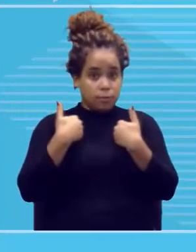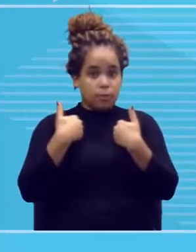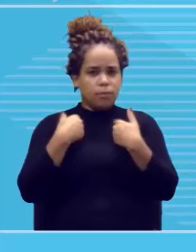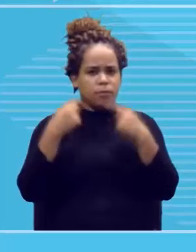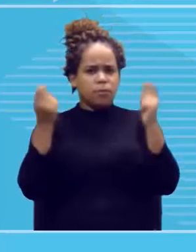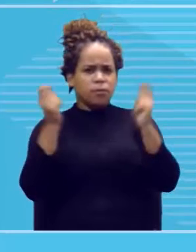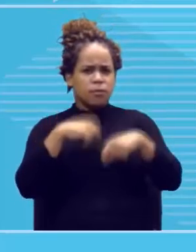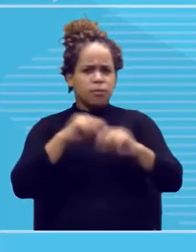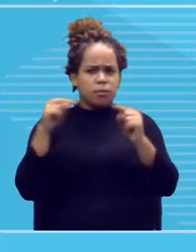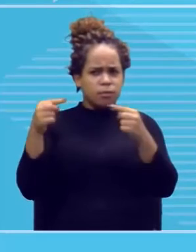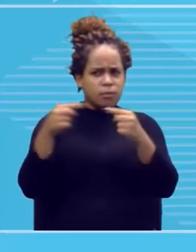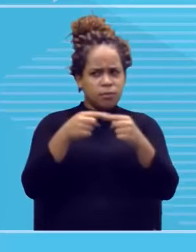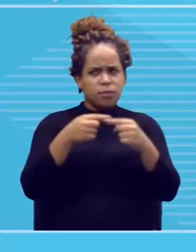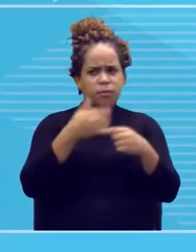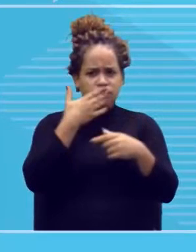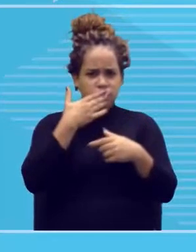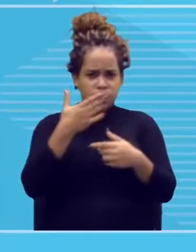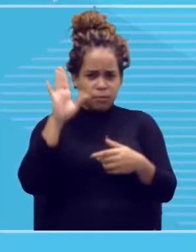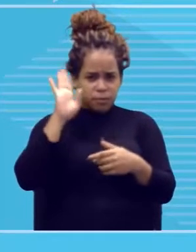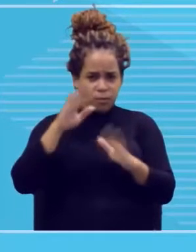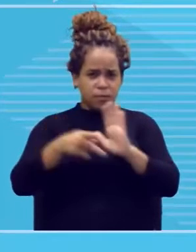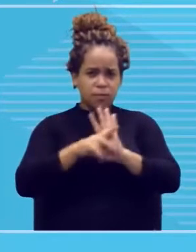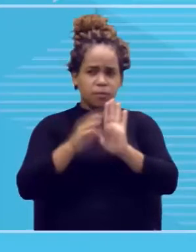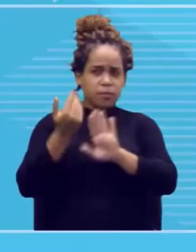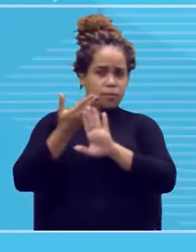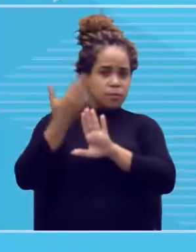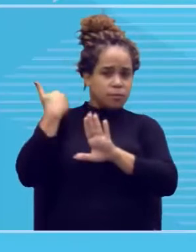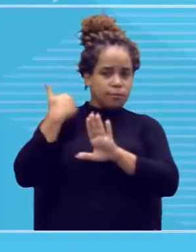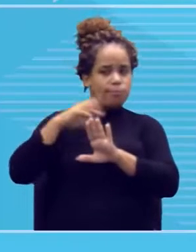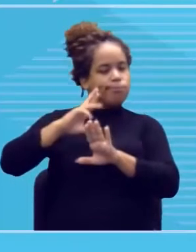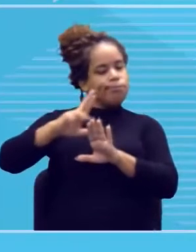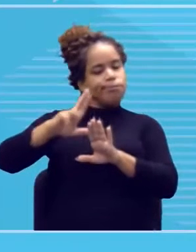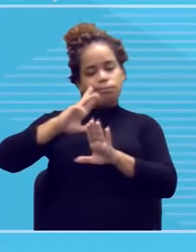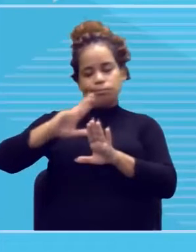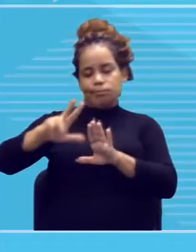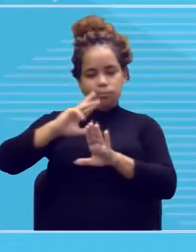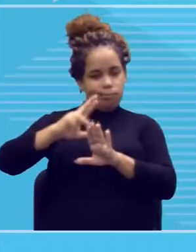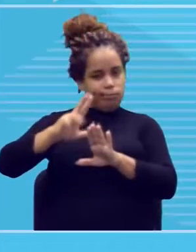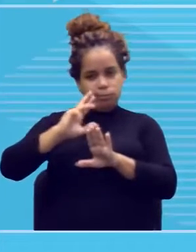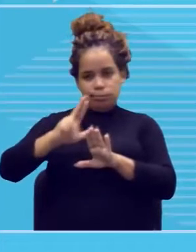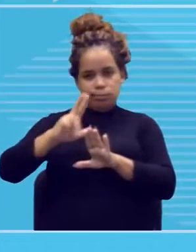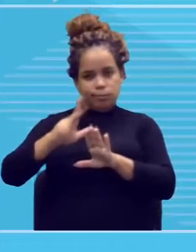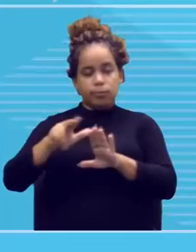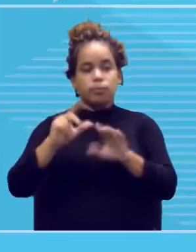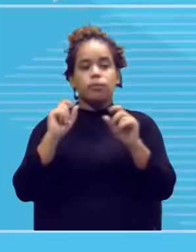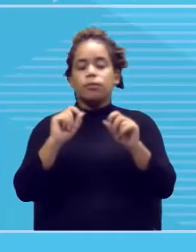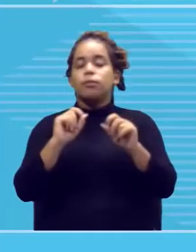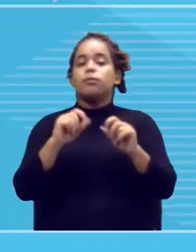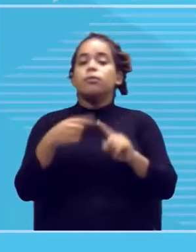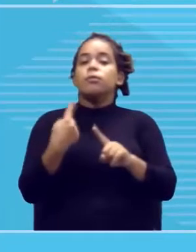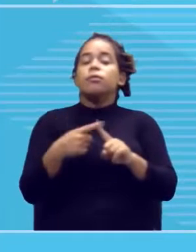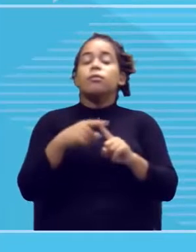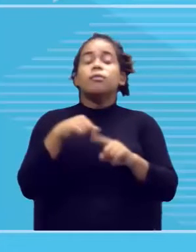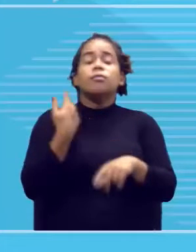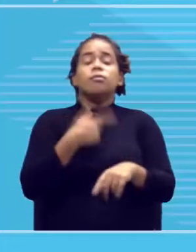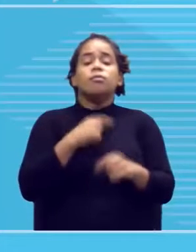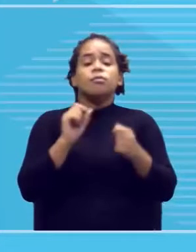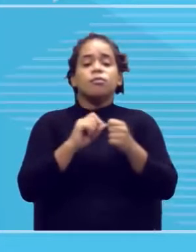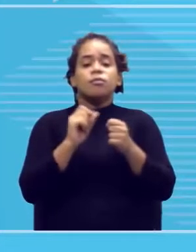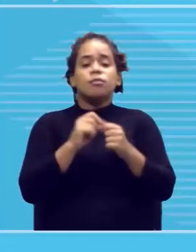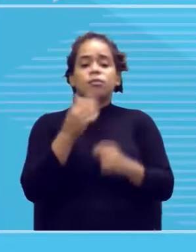dá para você cumprir promessa no passado galera não né A gente só faz promessa para o futuro